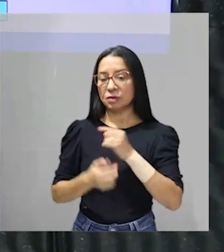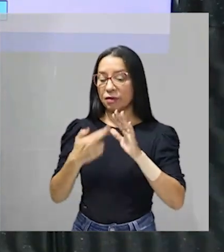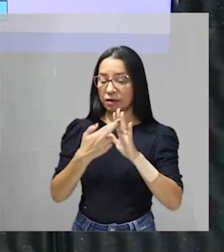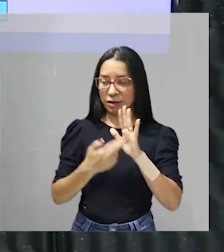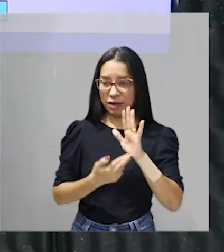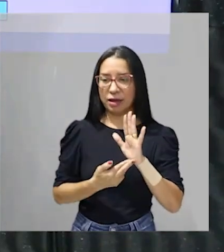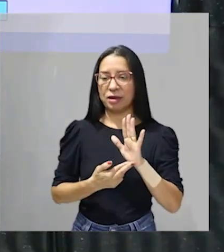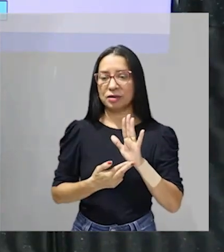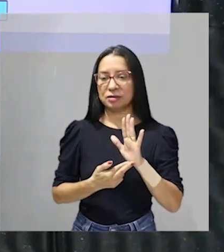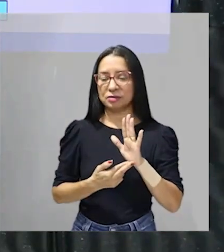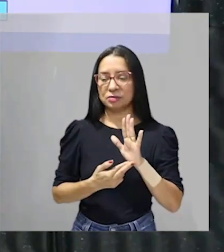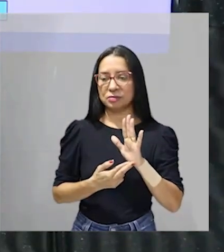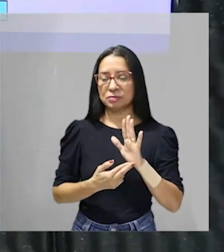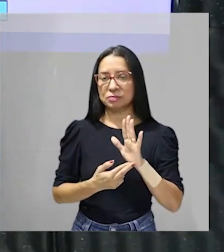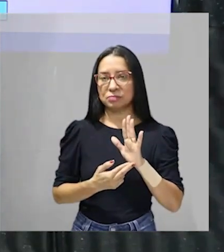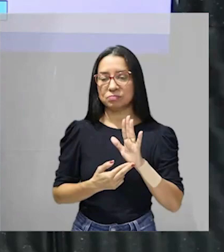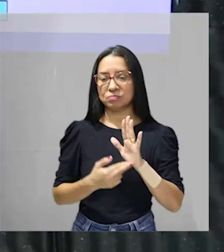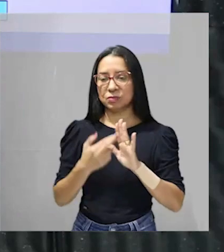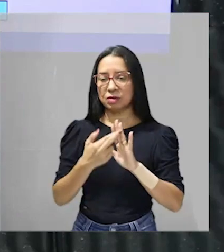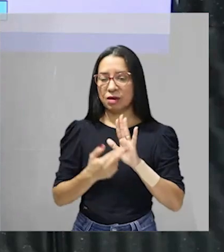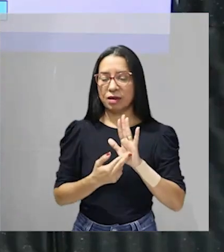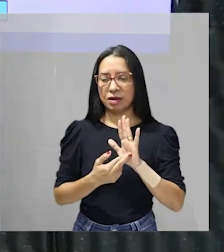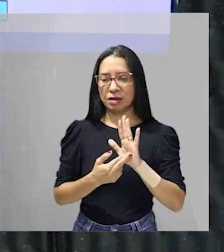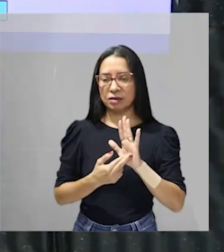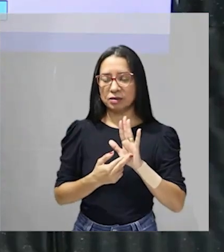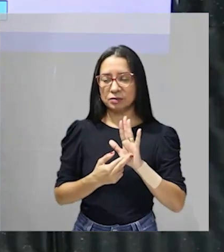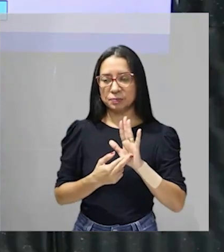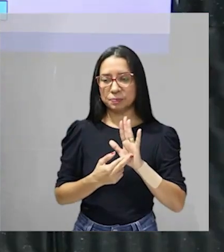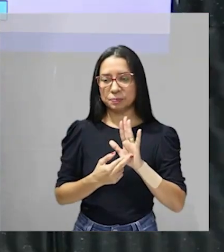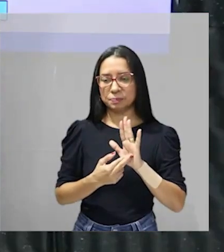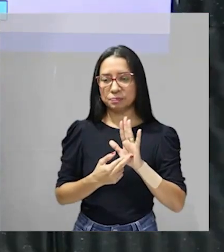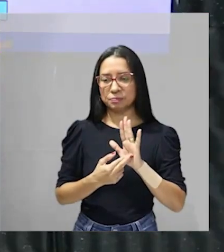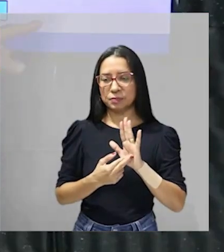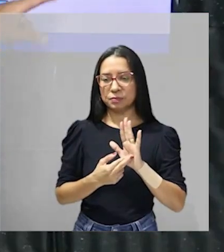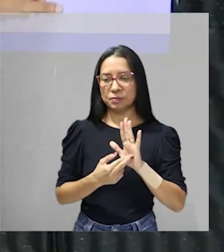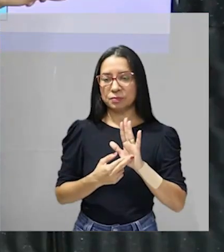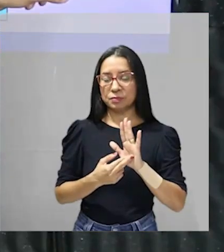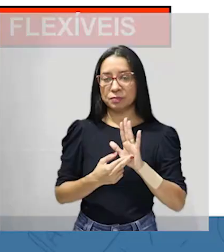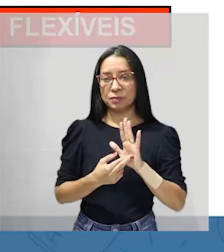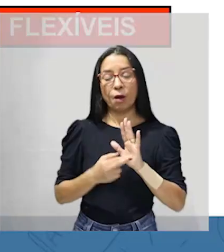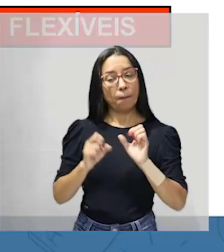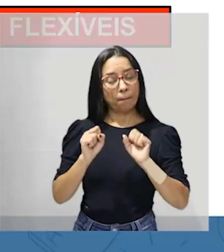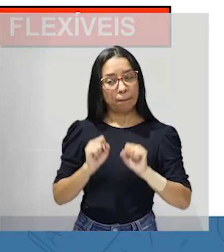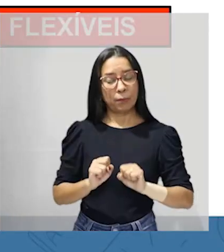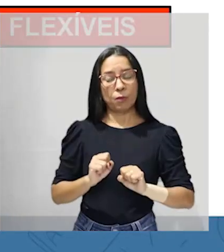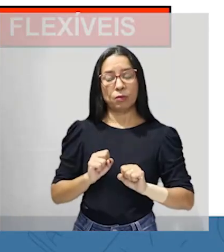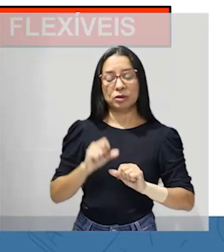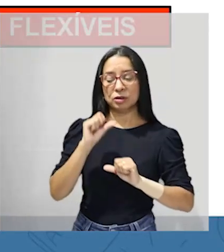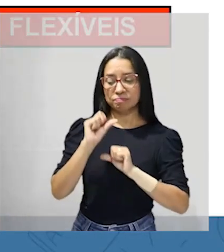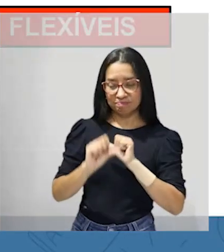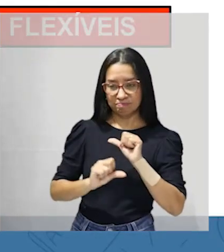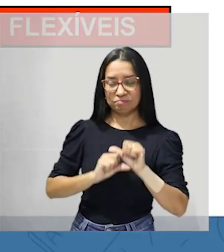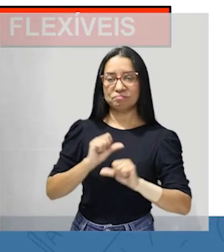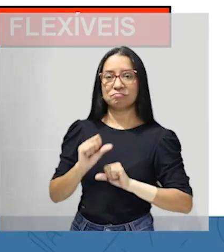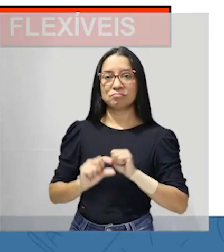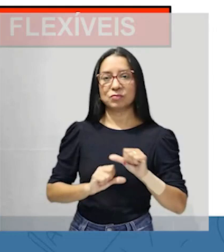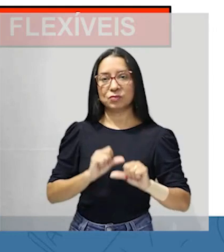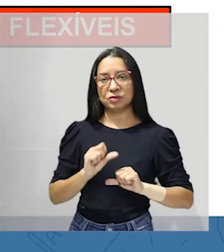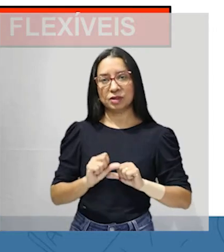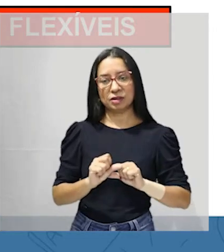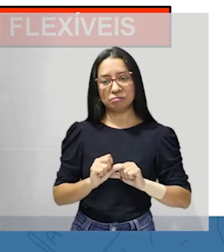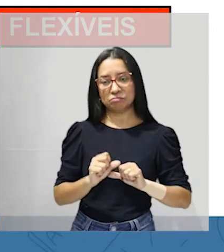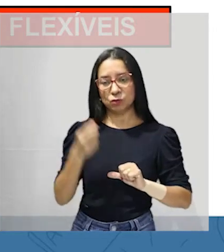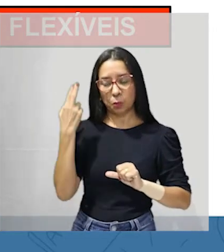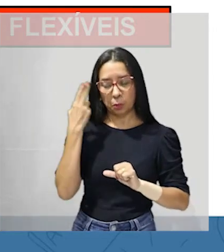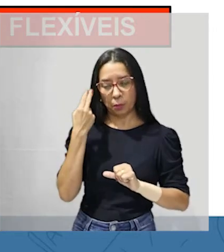fiquem bem fixo na cabeça de vocês porque isso é muito importante mas essas regras tendem a ser o quê flexíveis São Regras